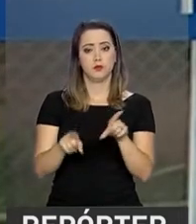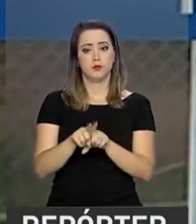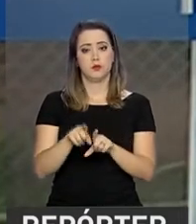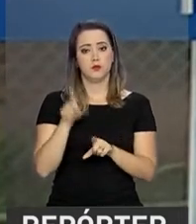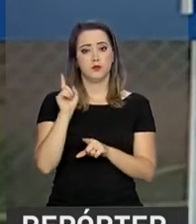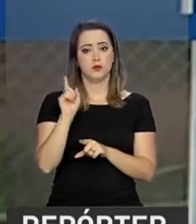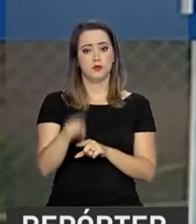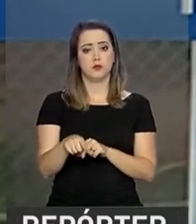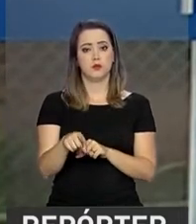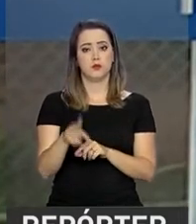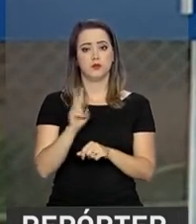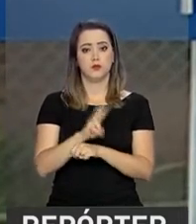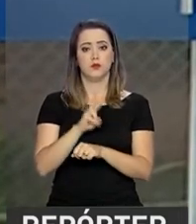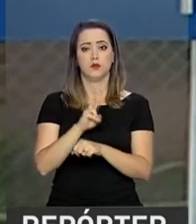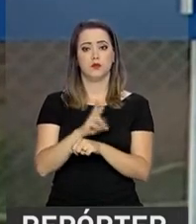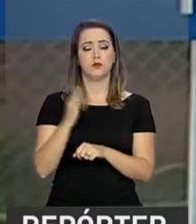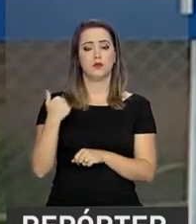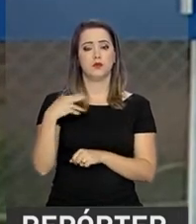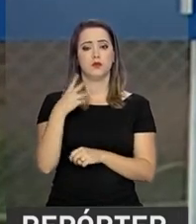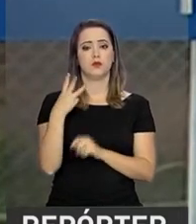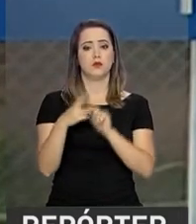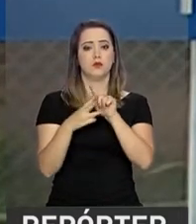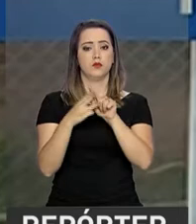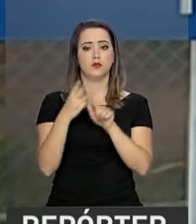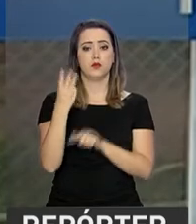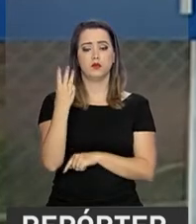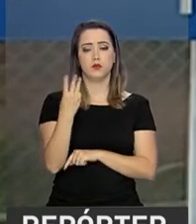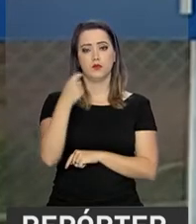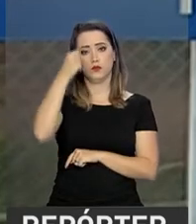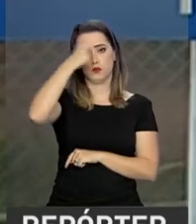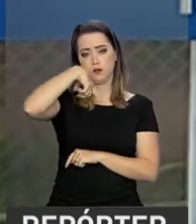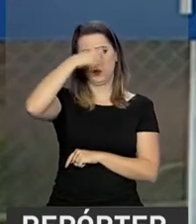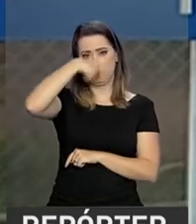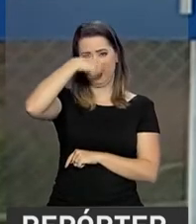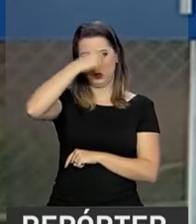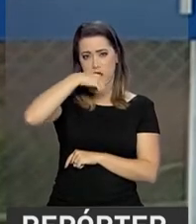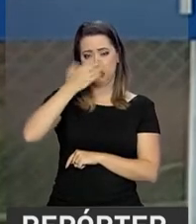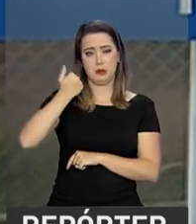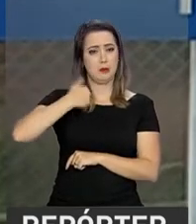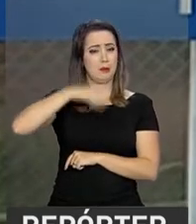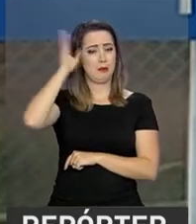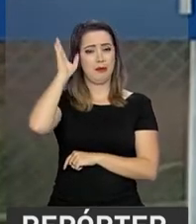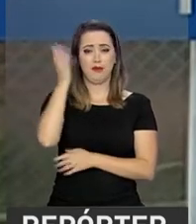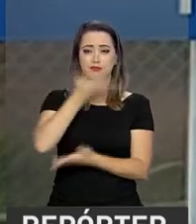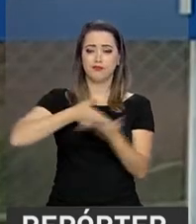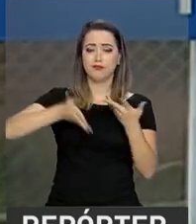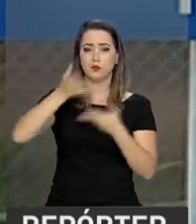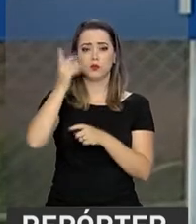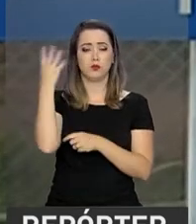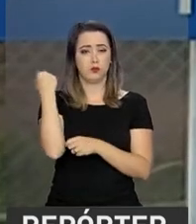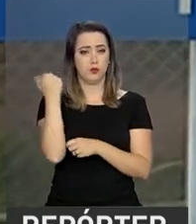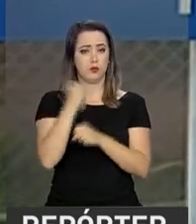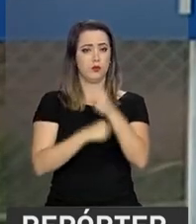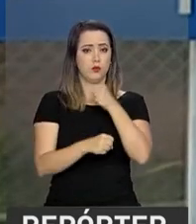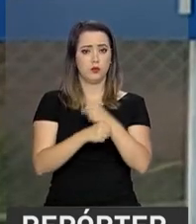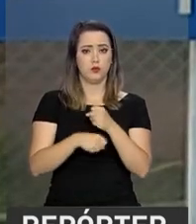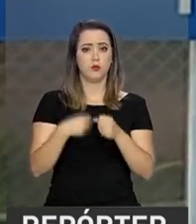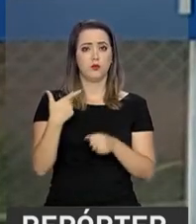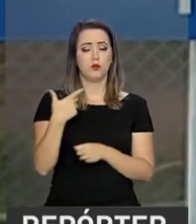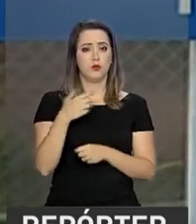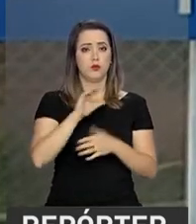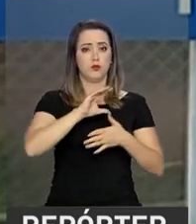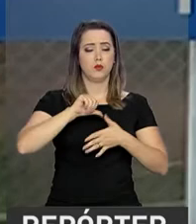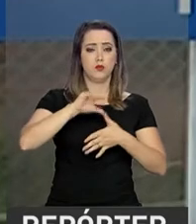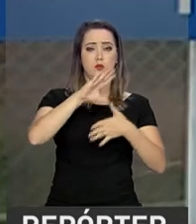e protege contra os três subtipos do vírus da gripe que mais circularam nos últimos anos no Hemisfério